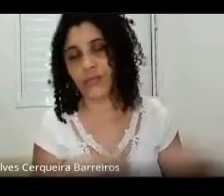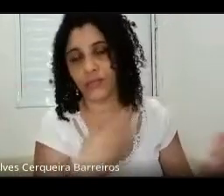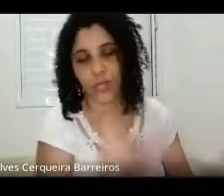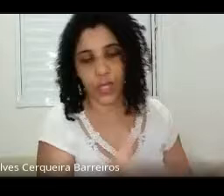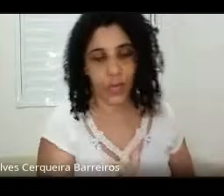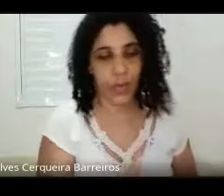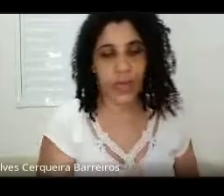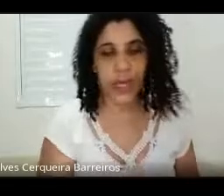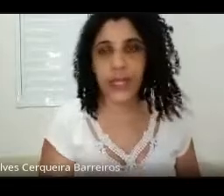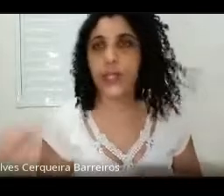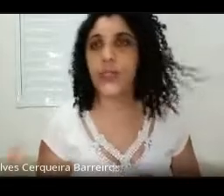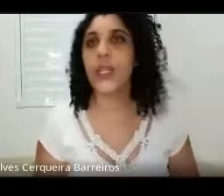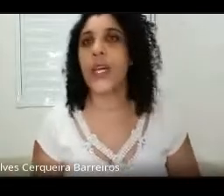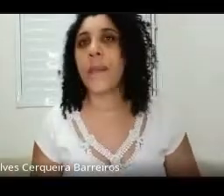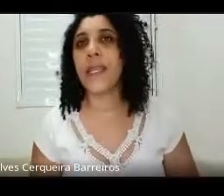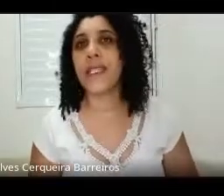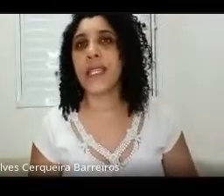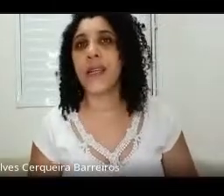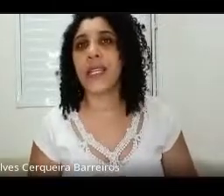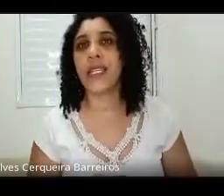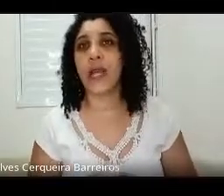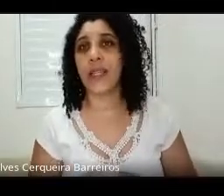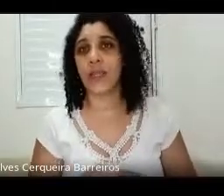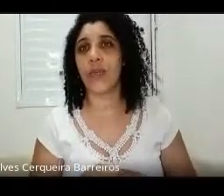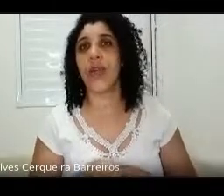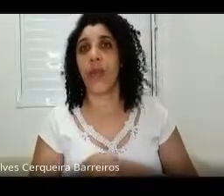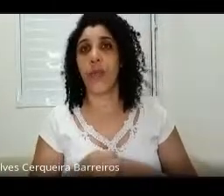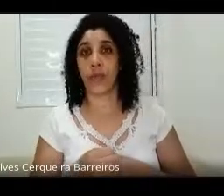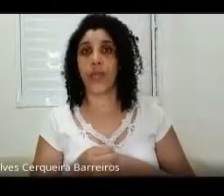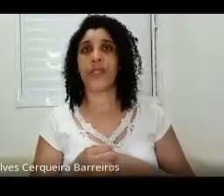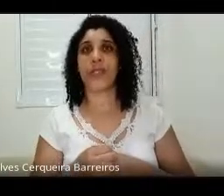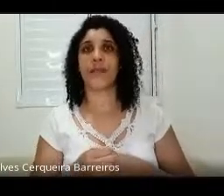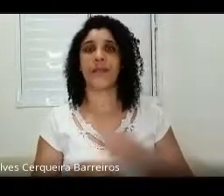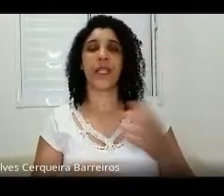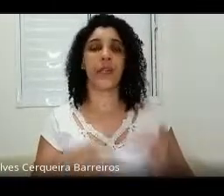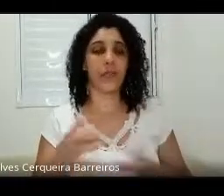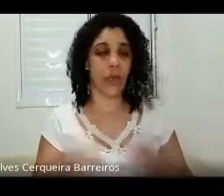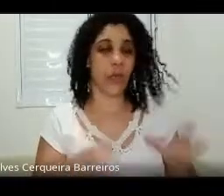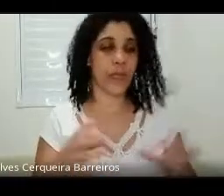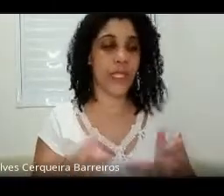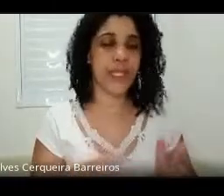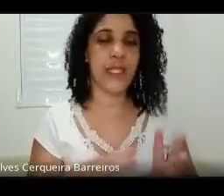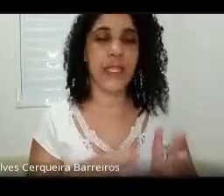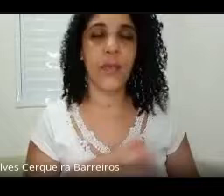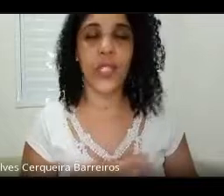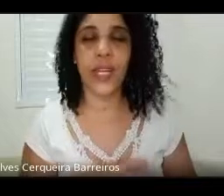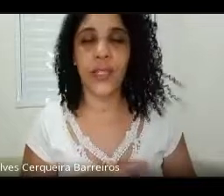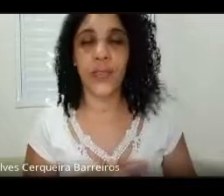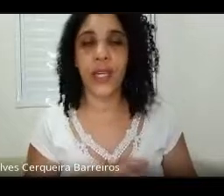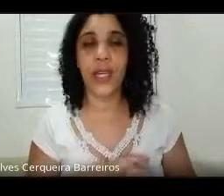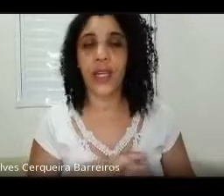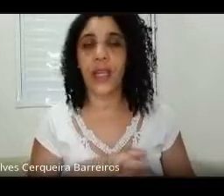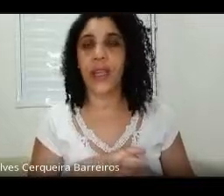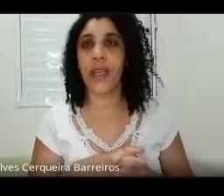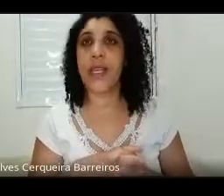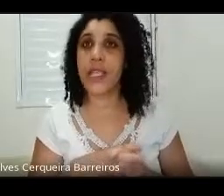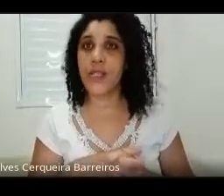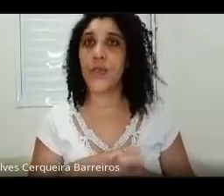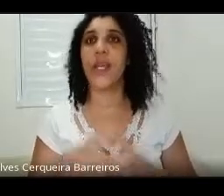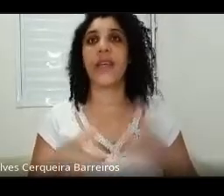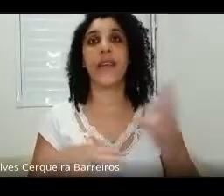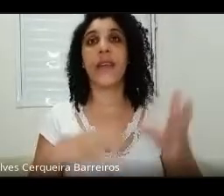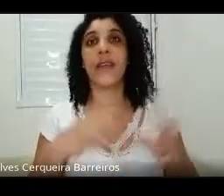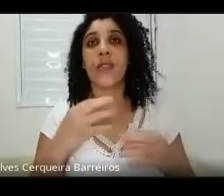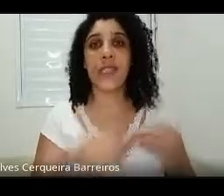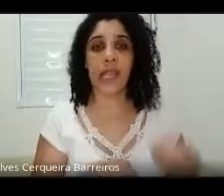portuguesa. Um americano aprendesse a língua portuguesa. Então, algumas pesquisas têm mostrado